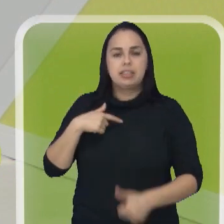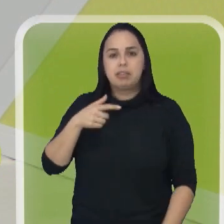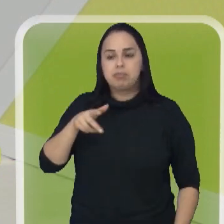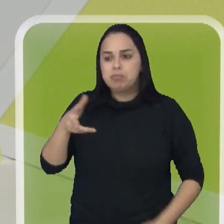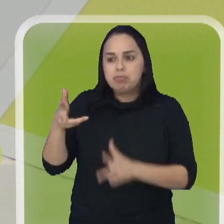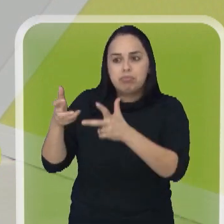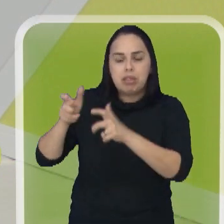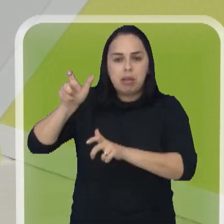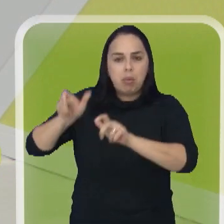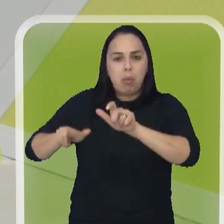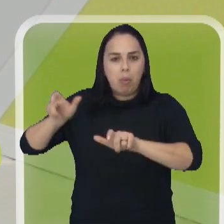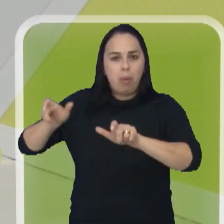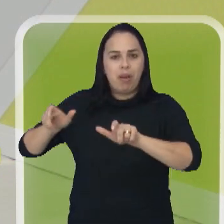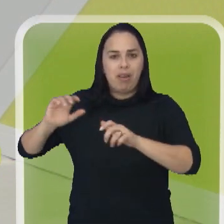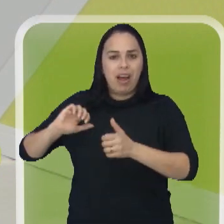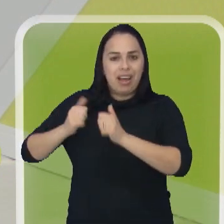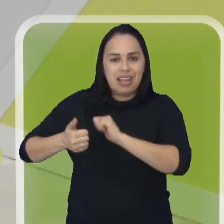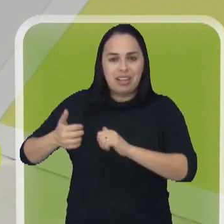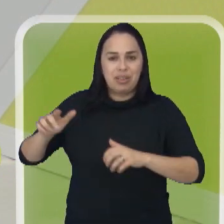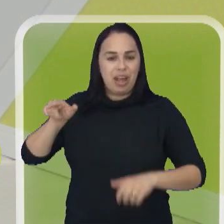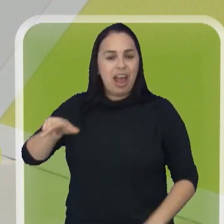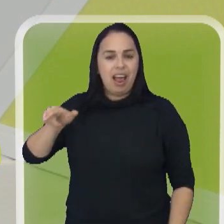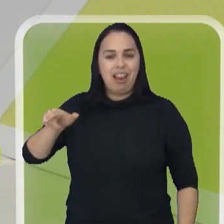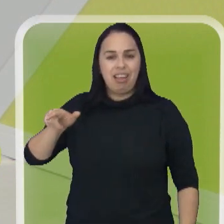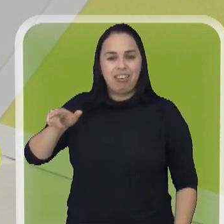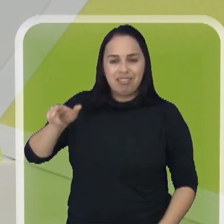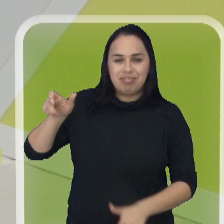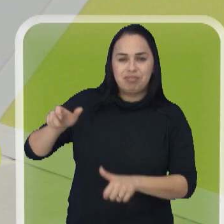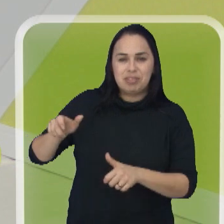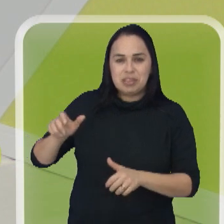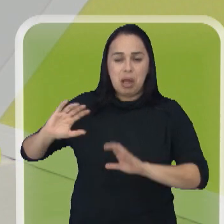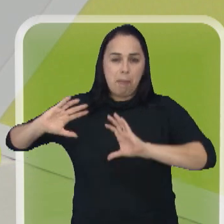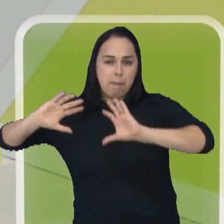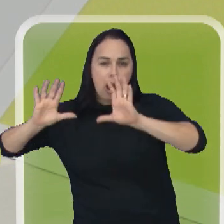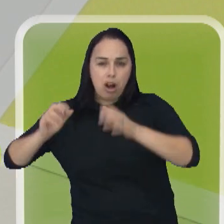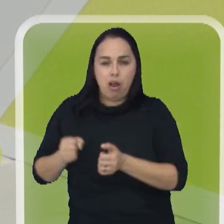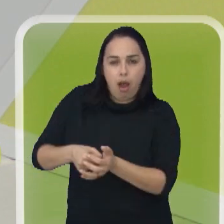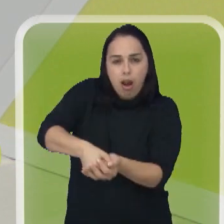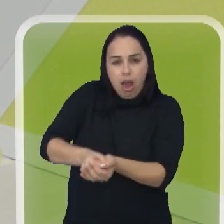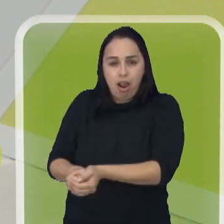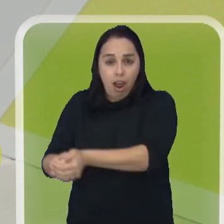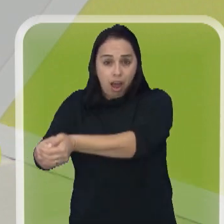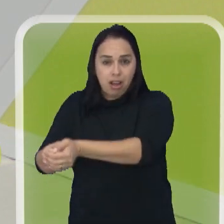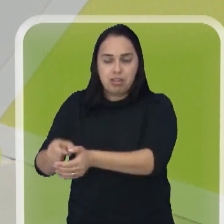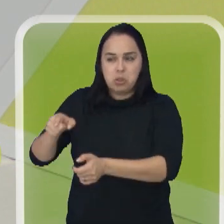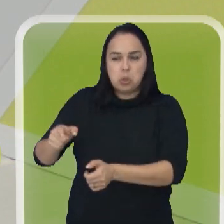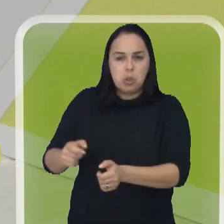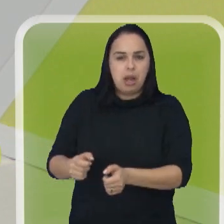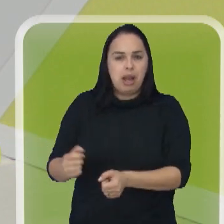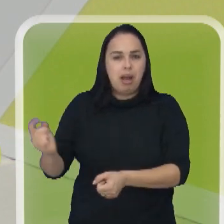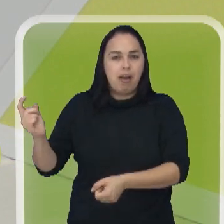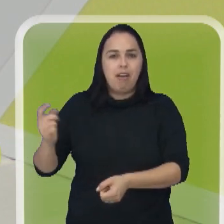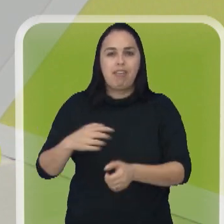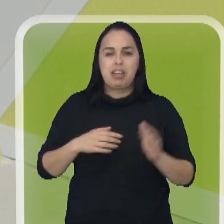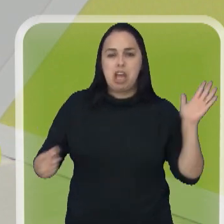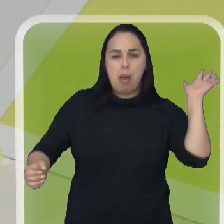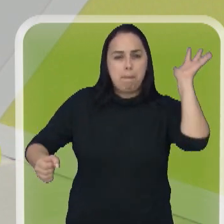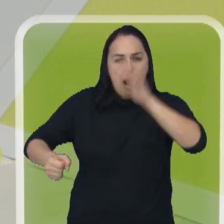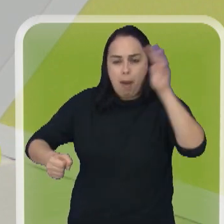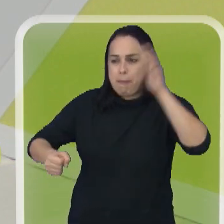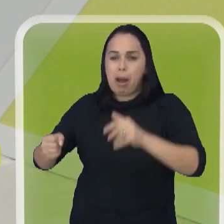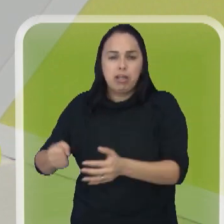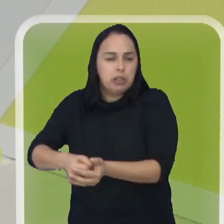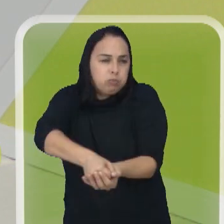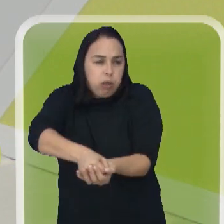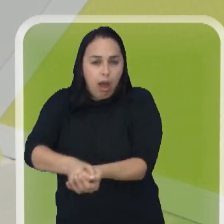Rogerinho, que esteve aqui com a gente, aliás, uma simpatia. O Rogerinho pegando tudo lá atrás, cada burdoado, Sanches com a mão calibrada no Sanches,